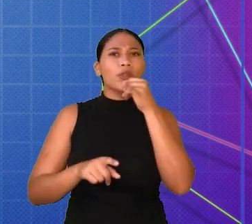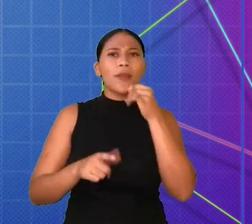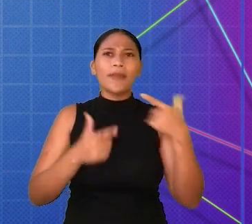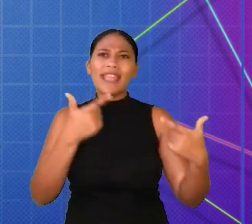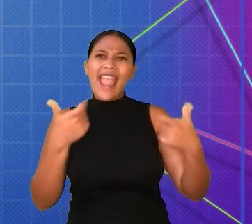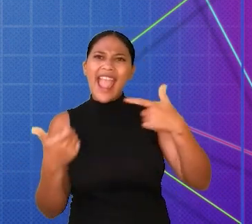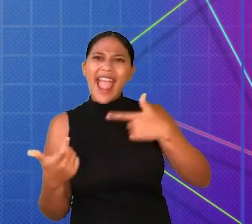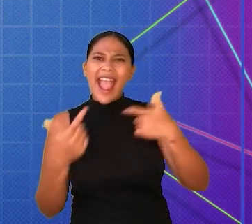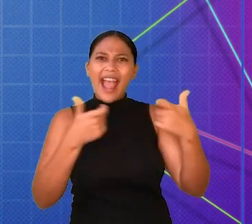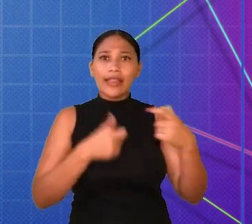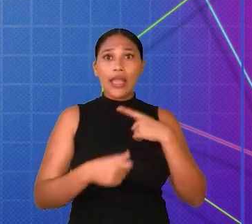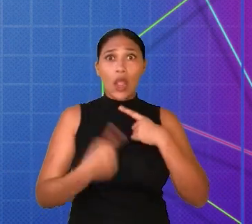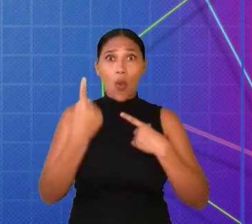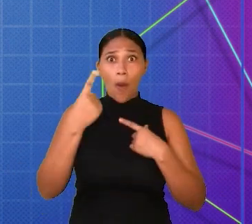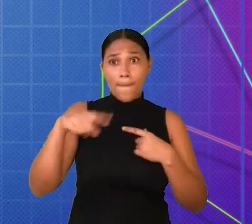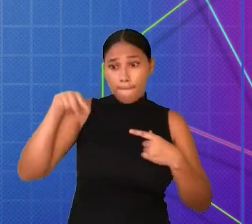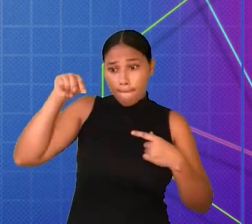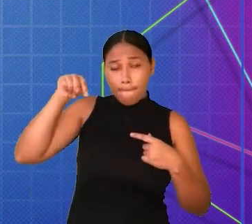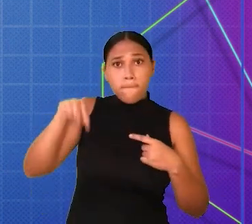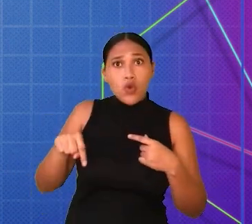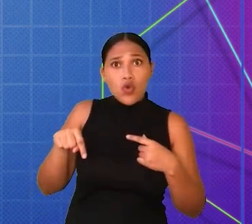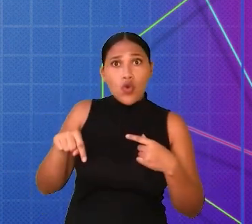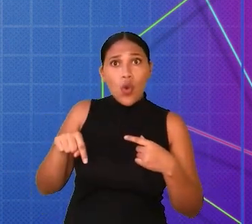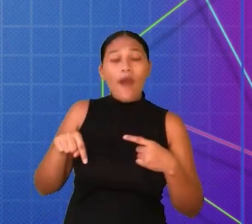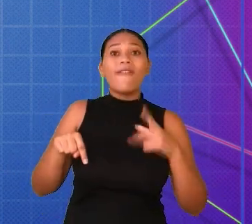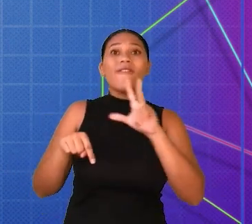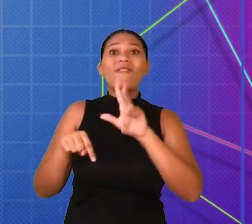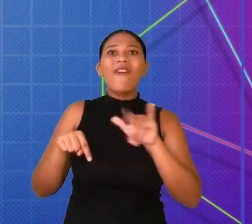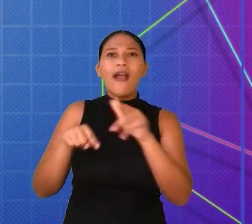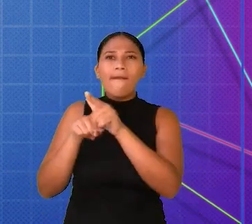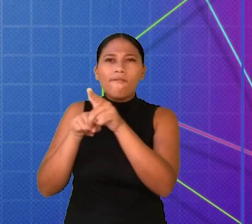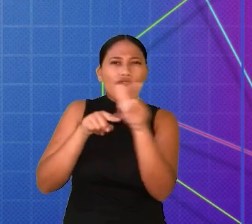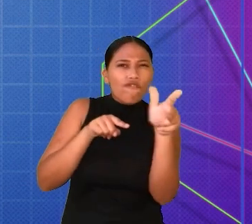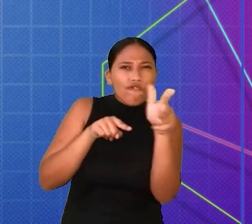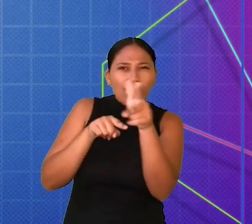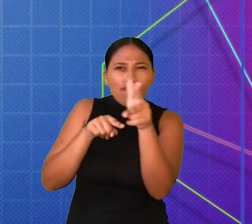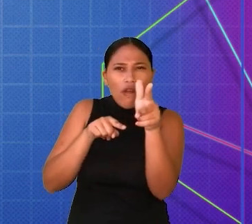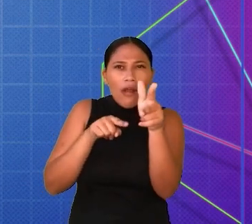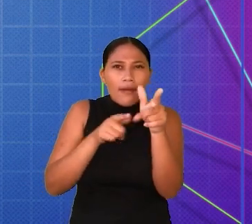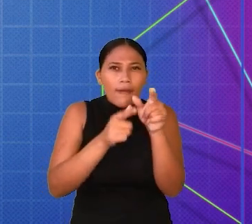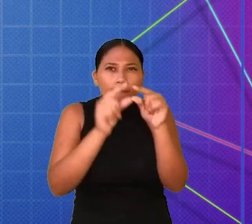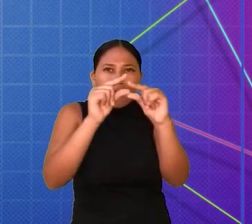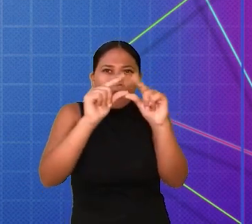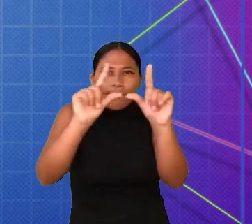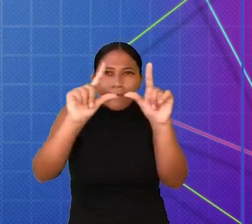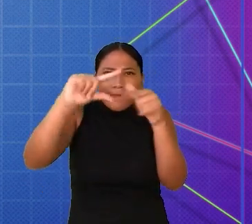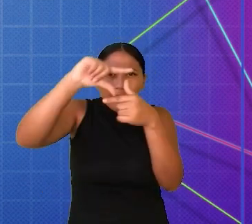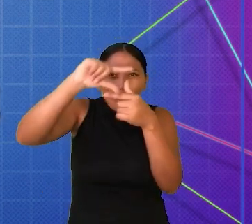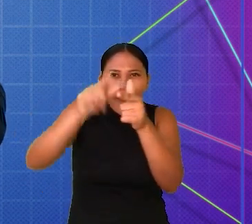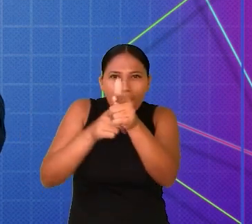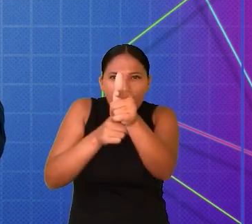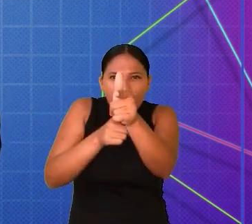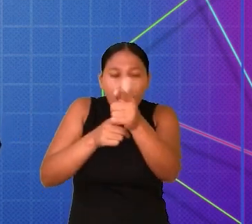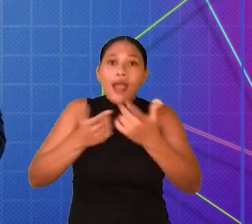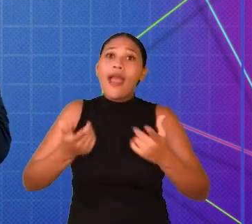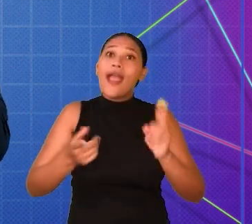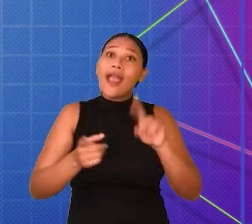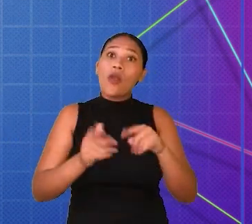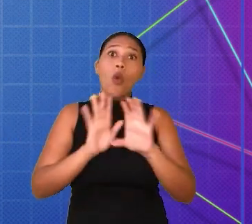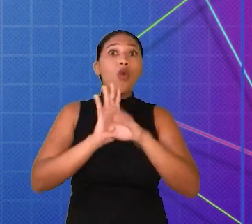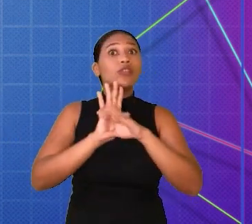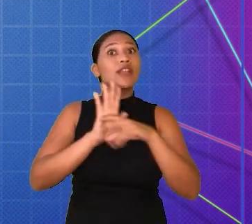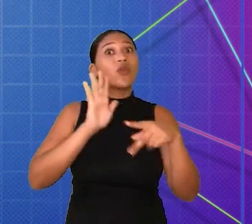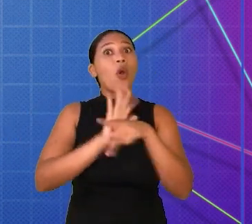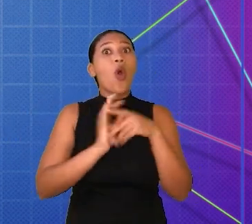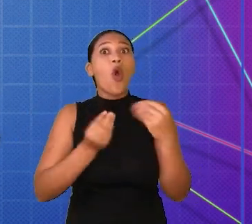funcionalidade, de forma que o jogo de guerra vai ter um botão específico que, quando o jogador aperta, vai abrir uma mira. Isso seria um exemplo de como, após